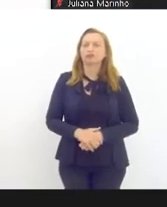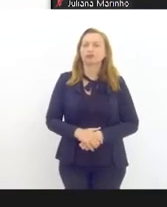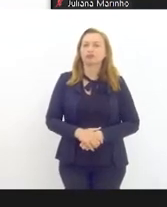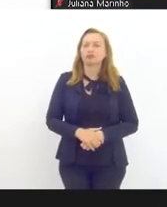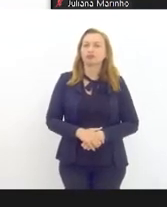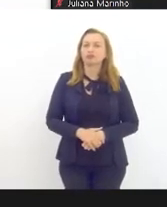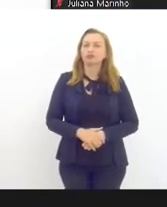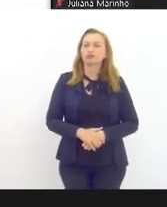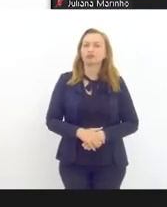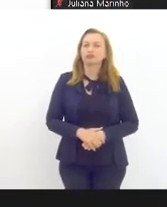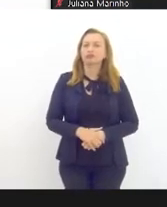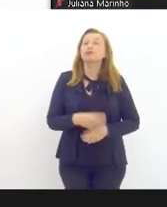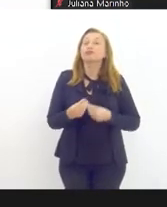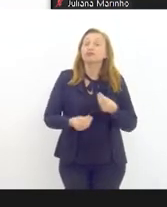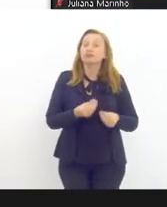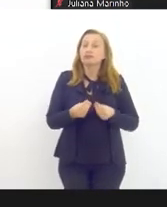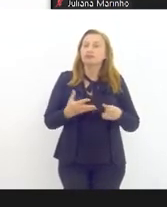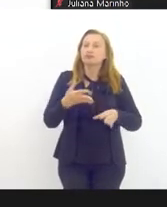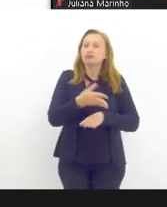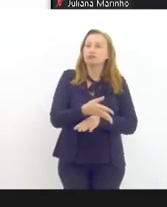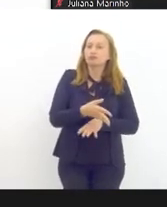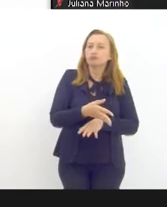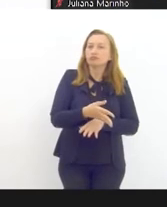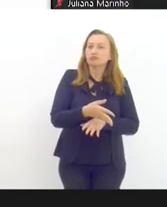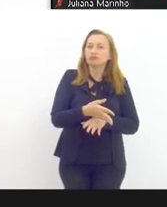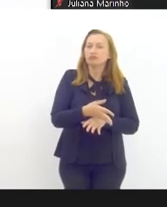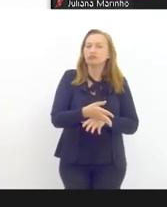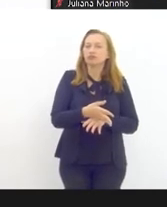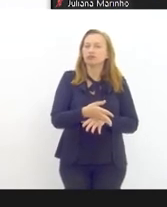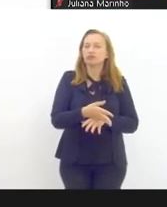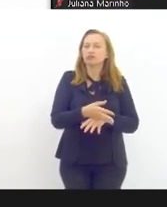E essa aqui é como que a gente chega no indicador, tá?